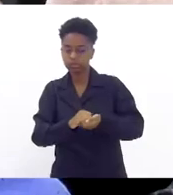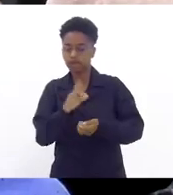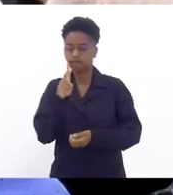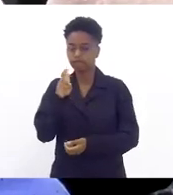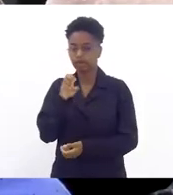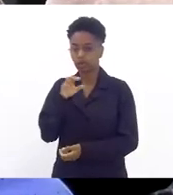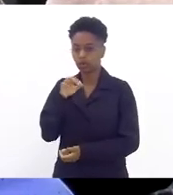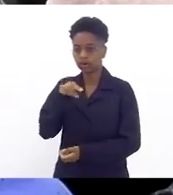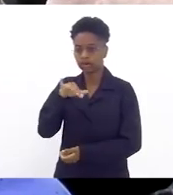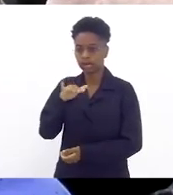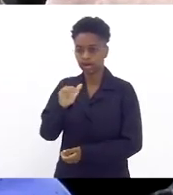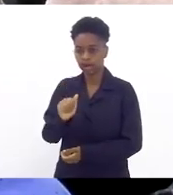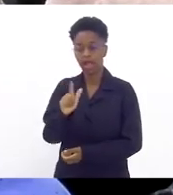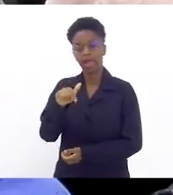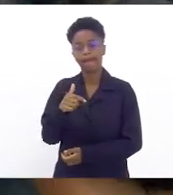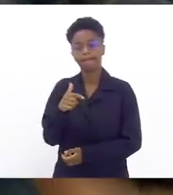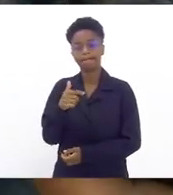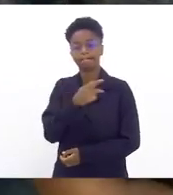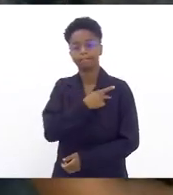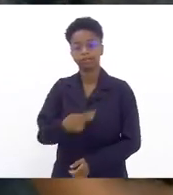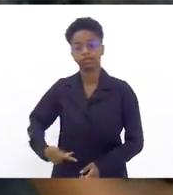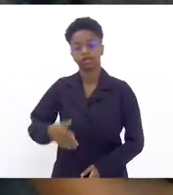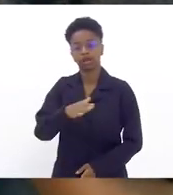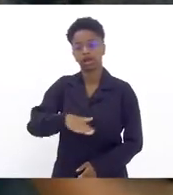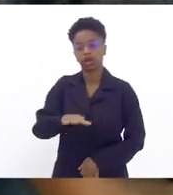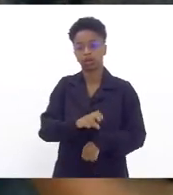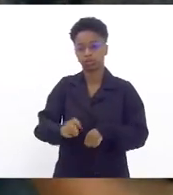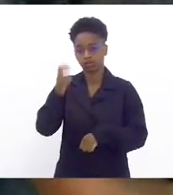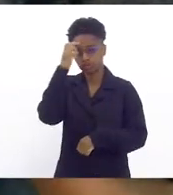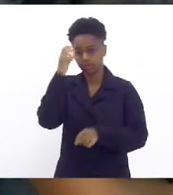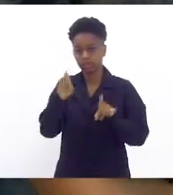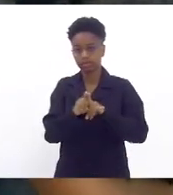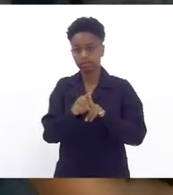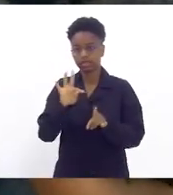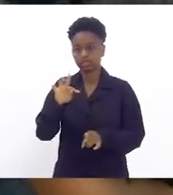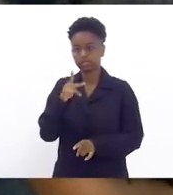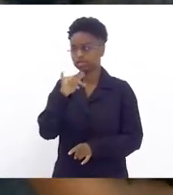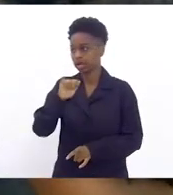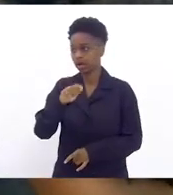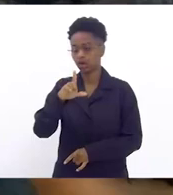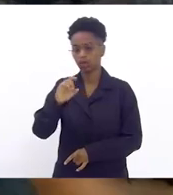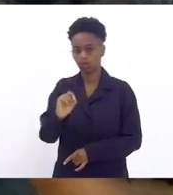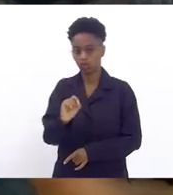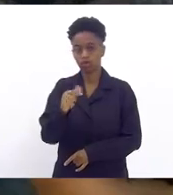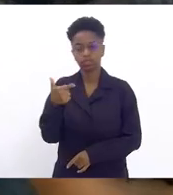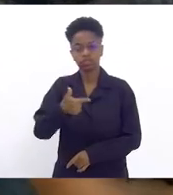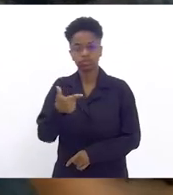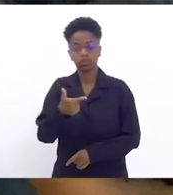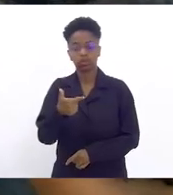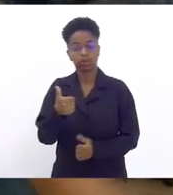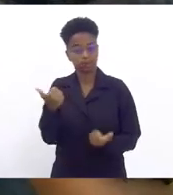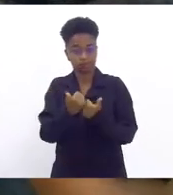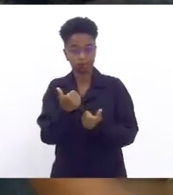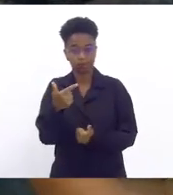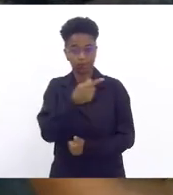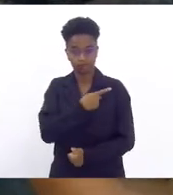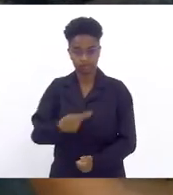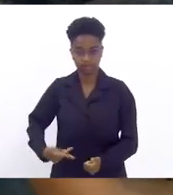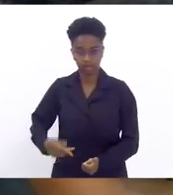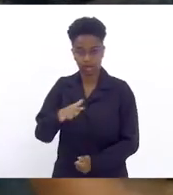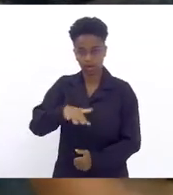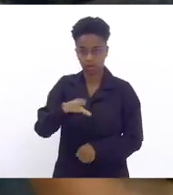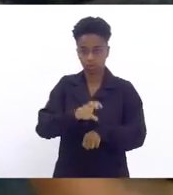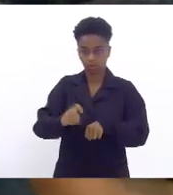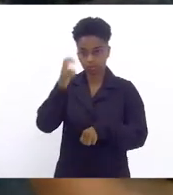cultura queria saudade Tiago Gagliasso vice-presidente da Comissão da cultura Caroline que estão ao meu lado